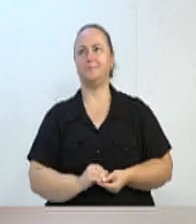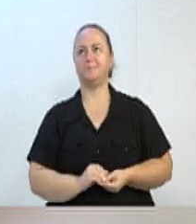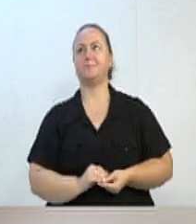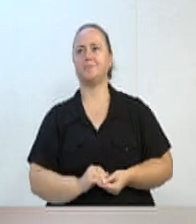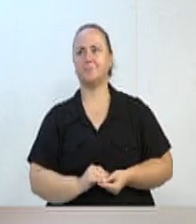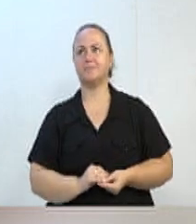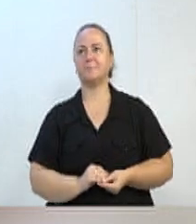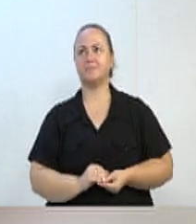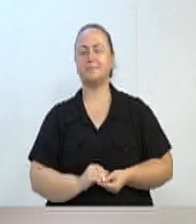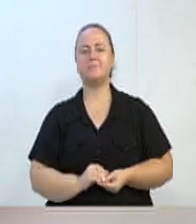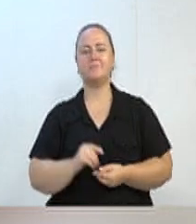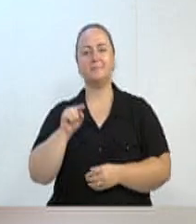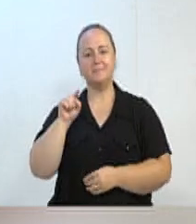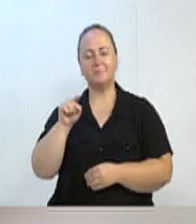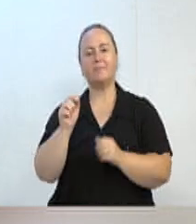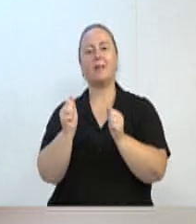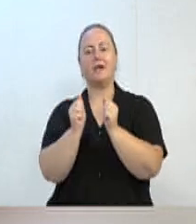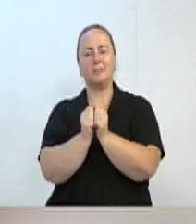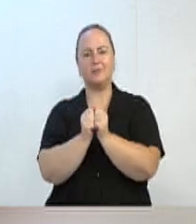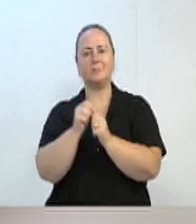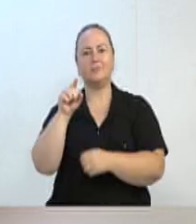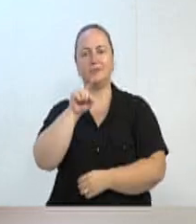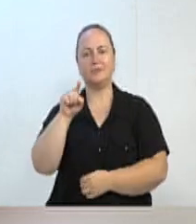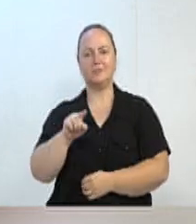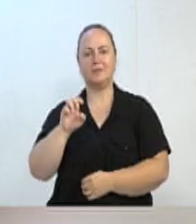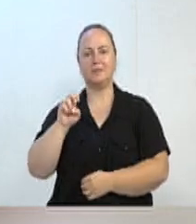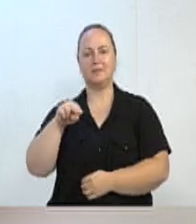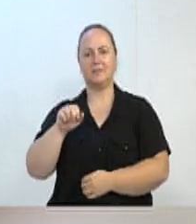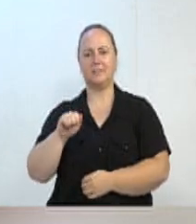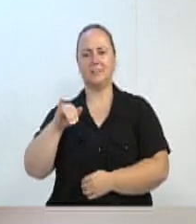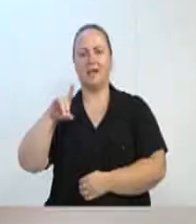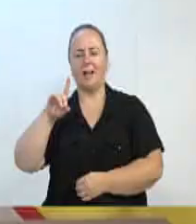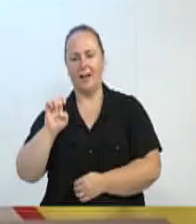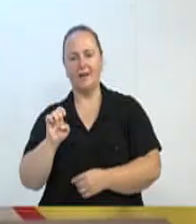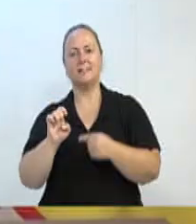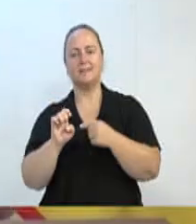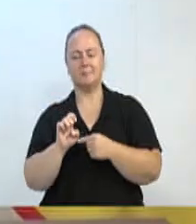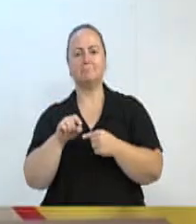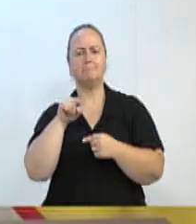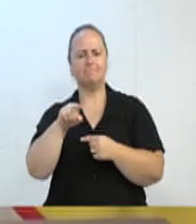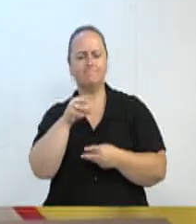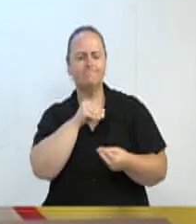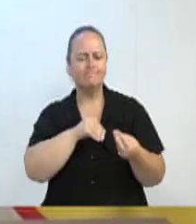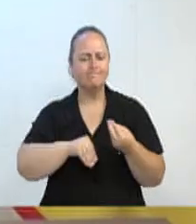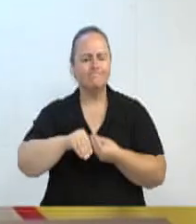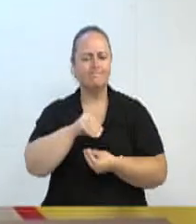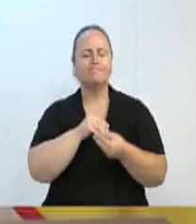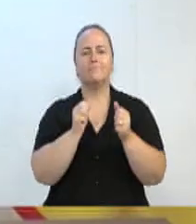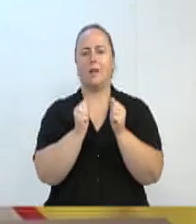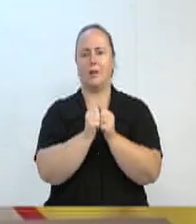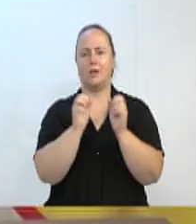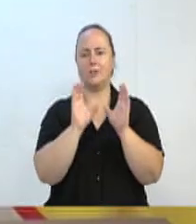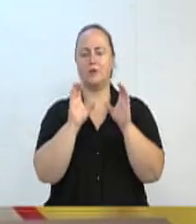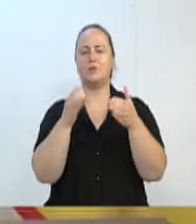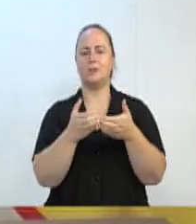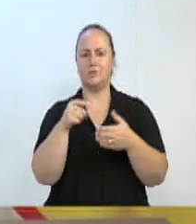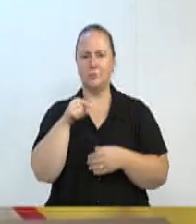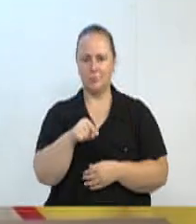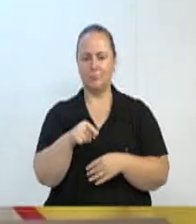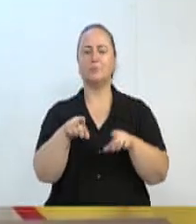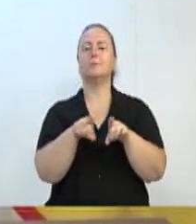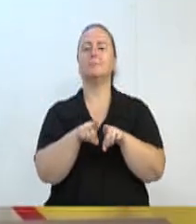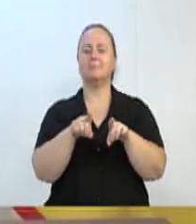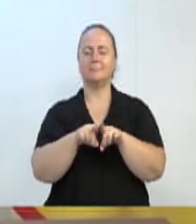com a Zenaide que já queria aproveitar e trazer várias demandas da comunidade super envolvida ali na sua comunidade e